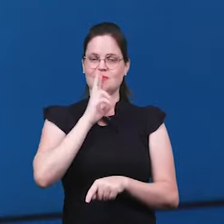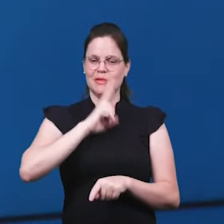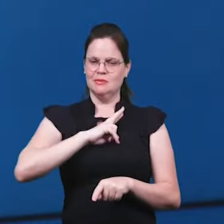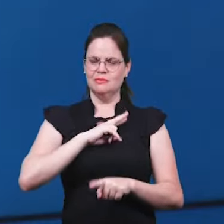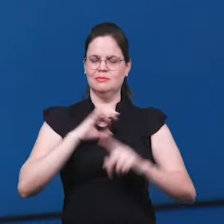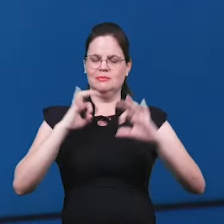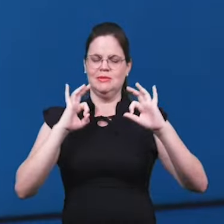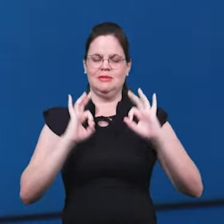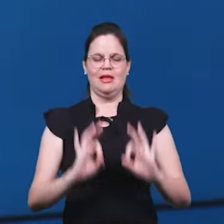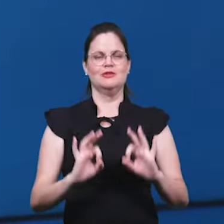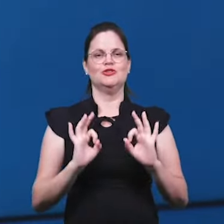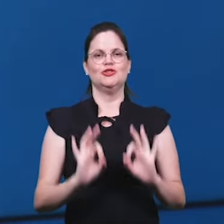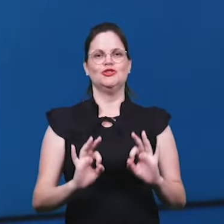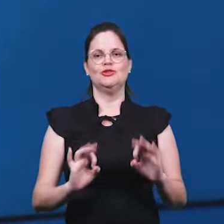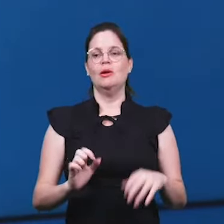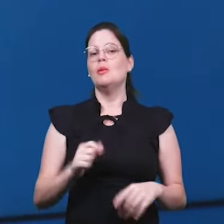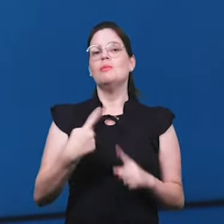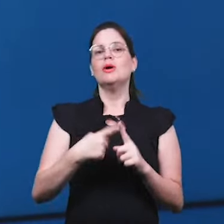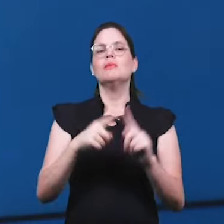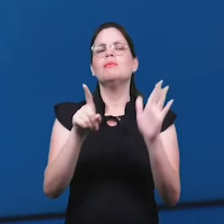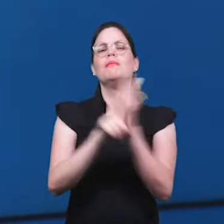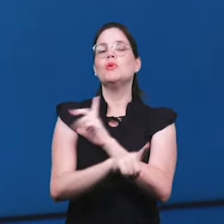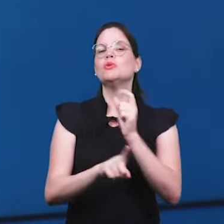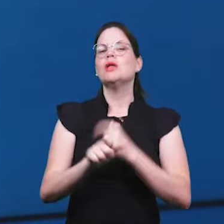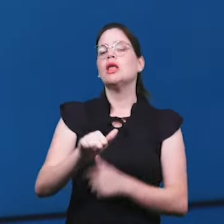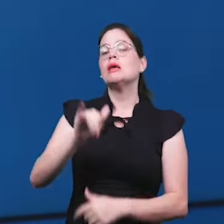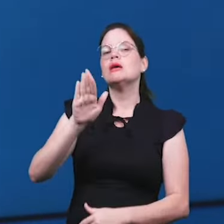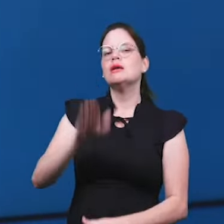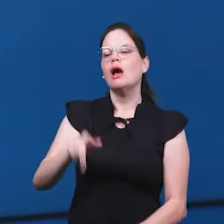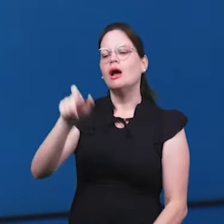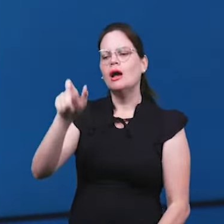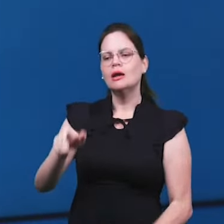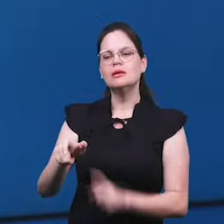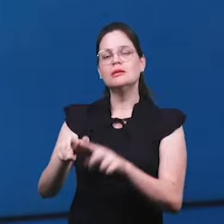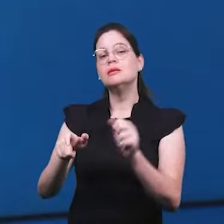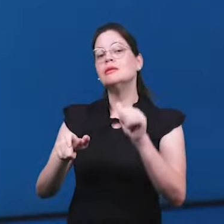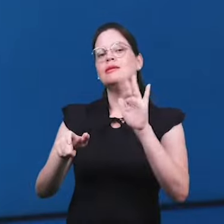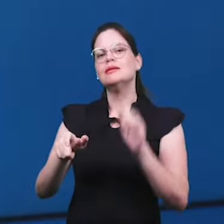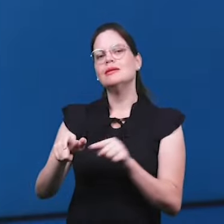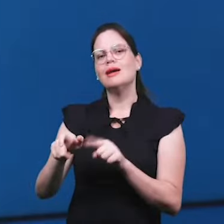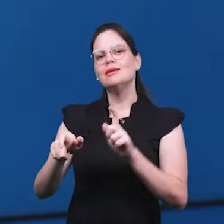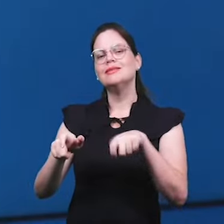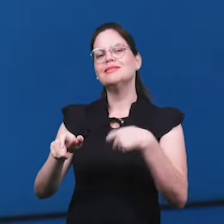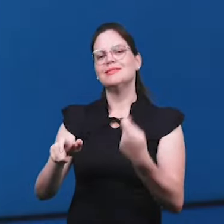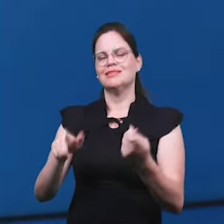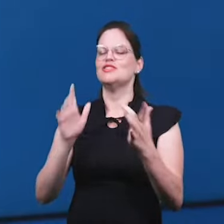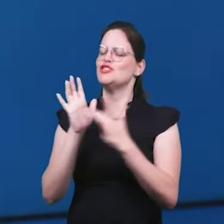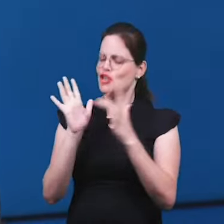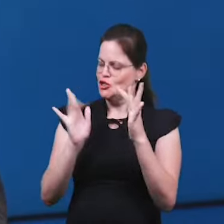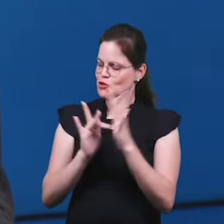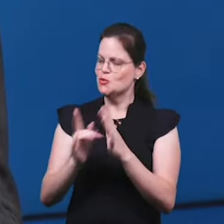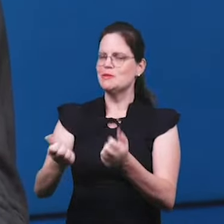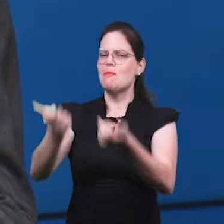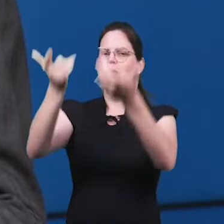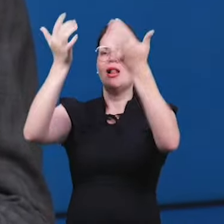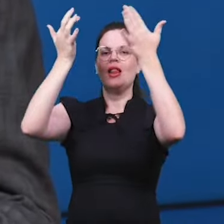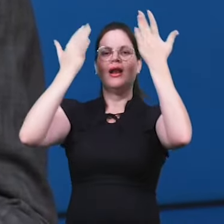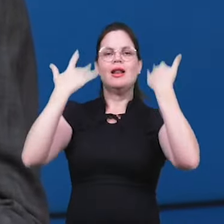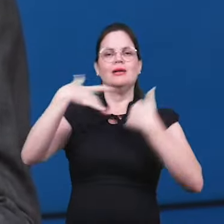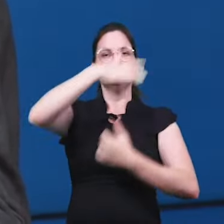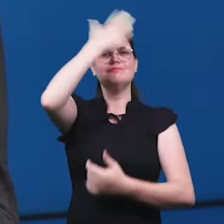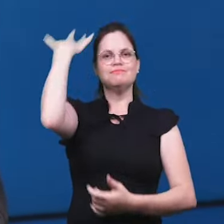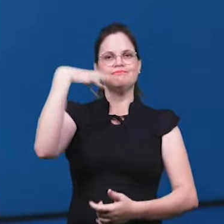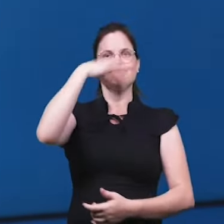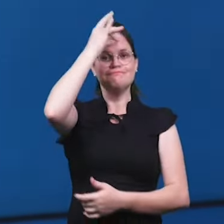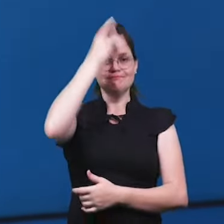pergunta é exatamente quem batiza com o Espírito Santo, que é o Senhor Jesus. Então você respondeu muito